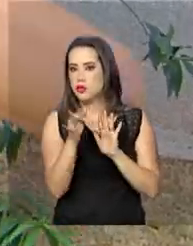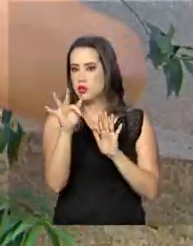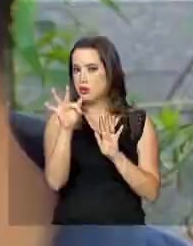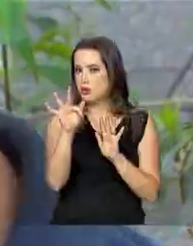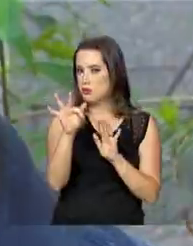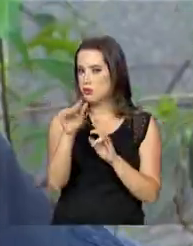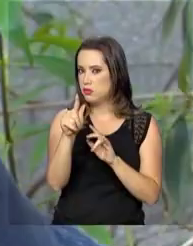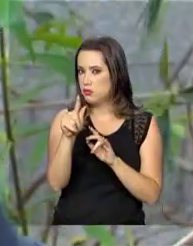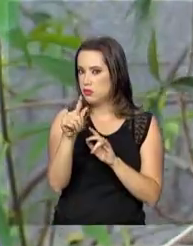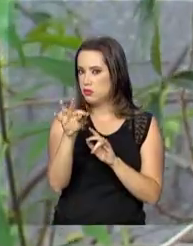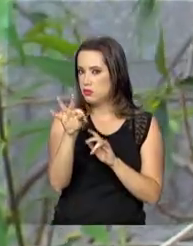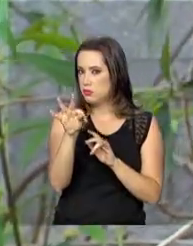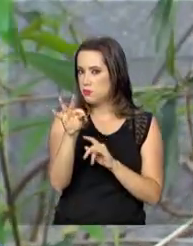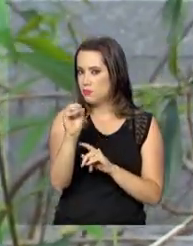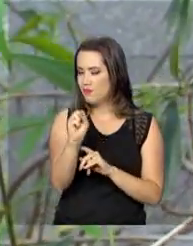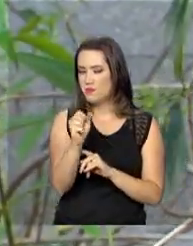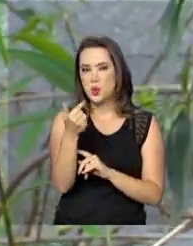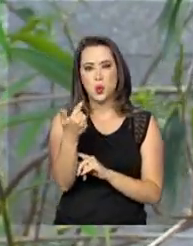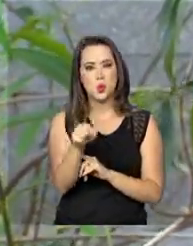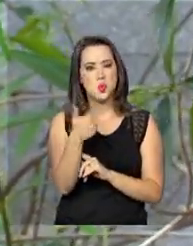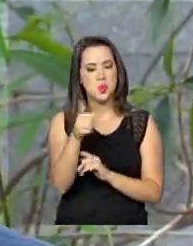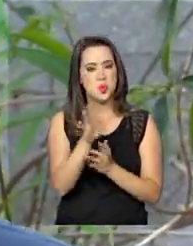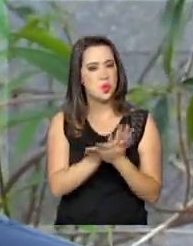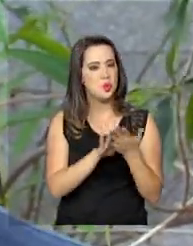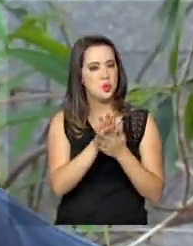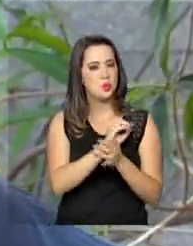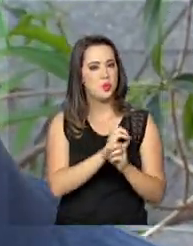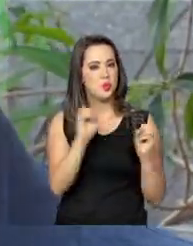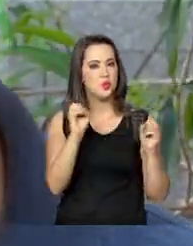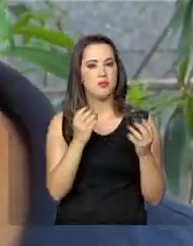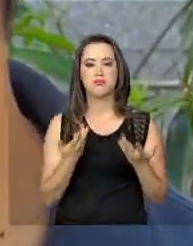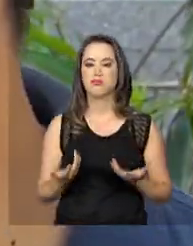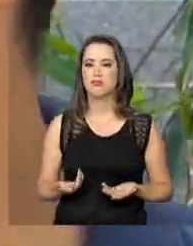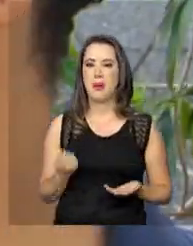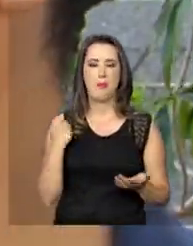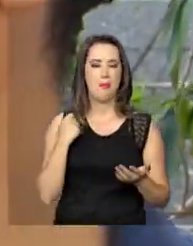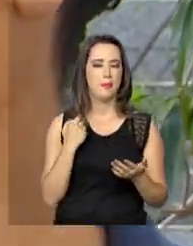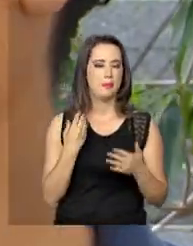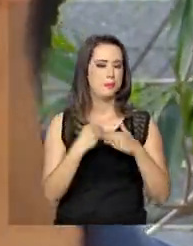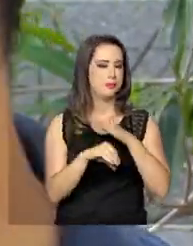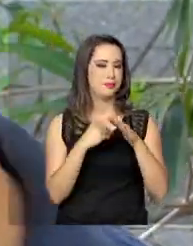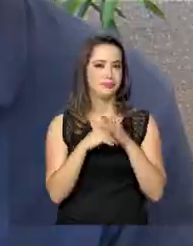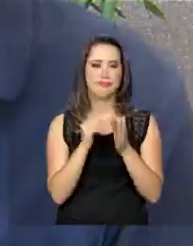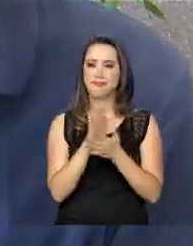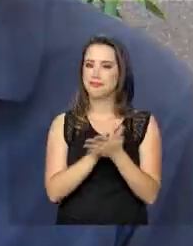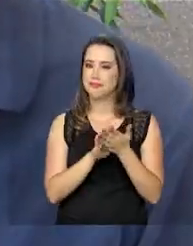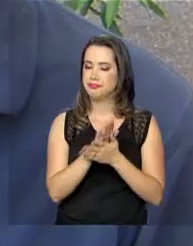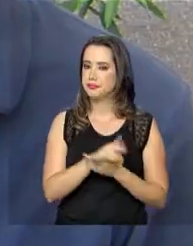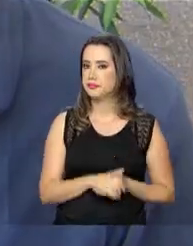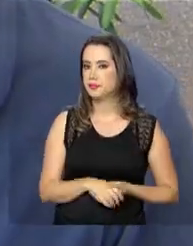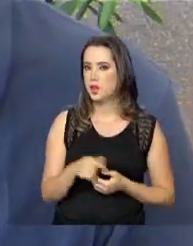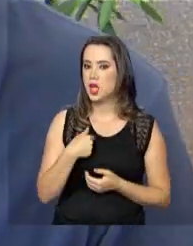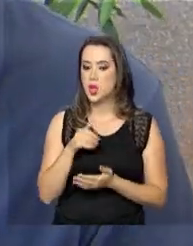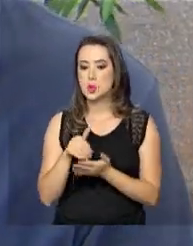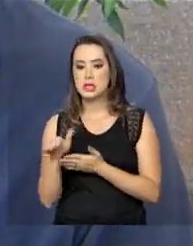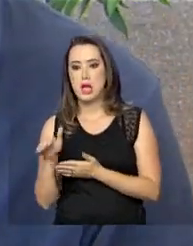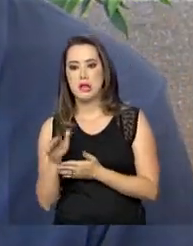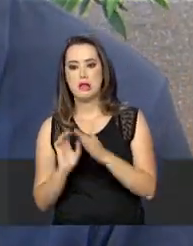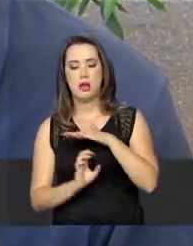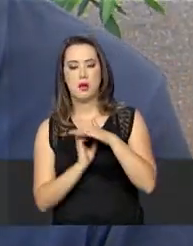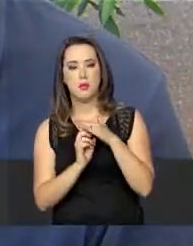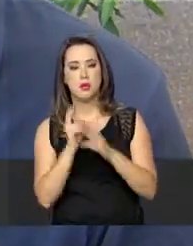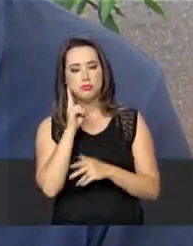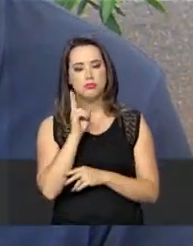surpresa o valor do fundo de garantia do tempo de serviço não havia sido depositado quando eu fui demitido nessa empresa